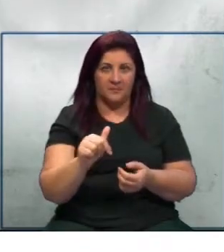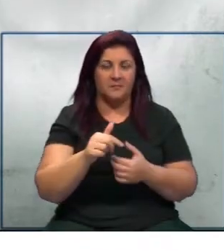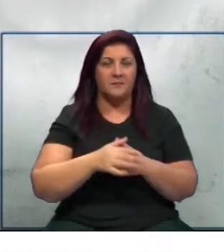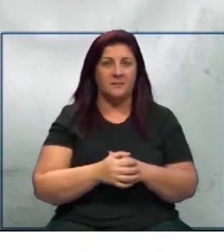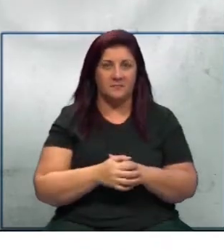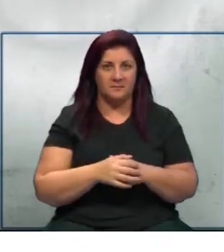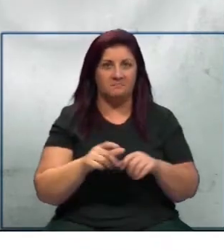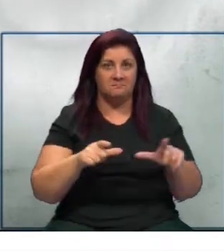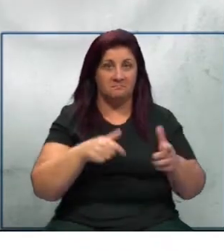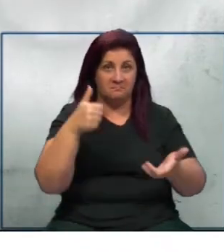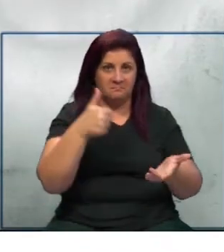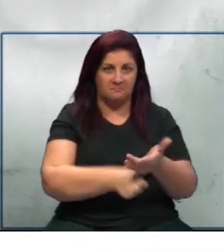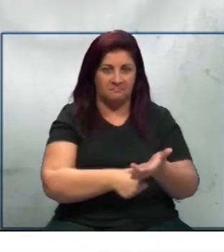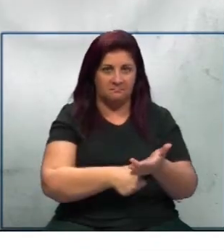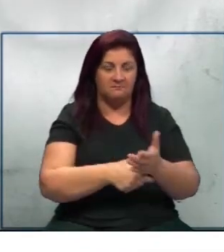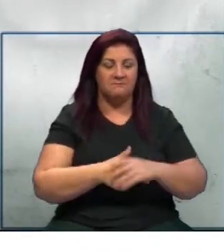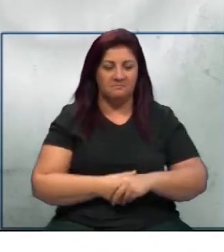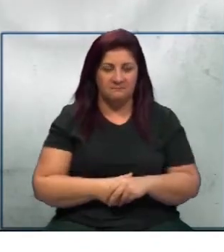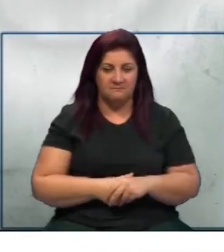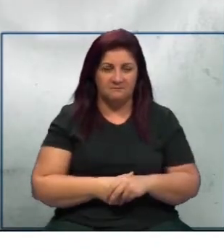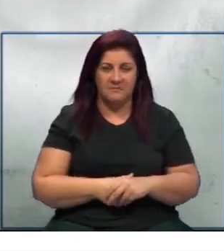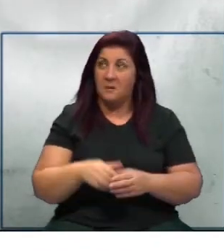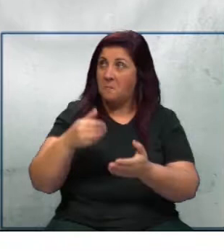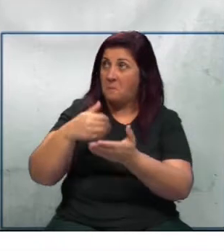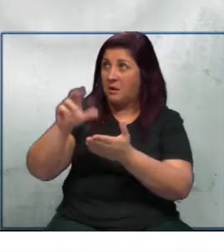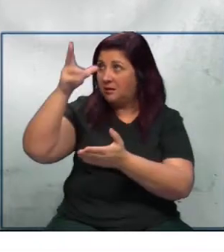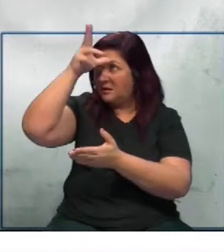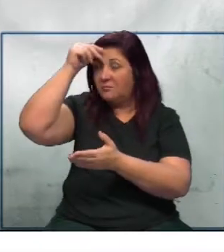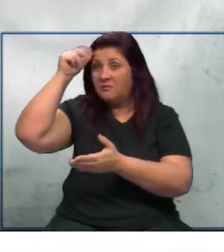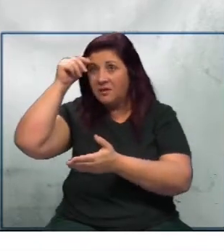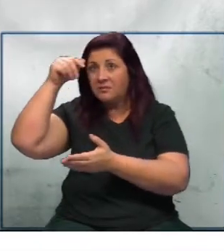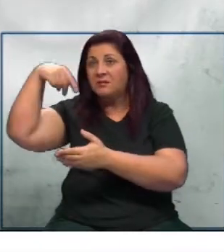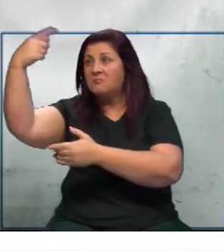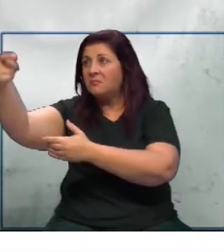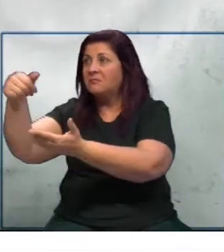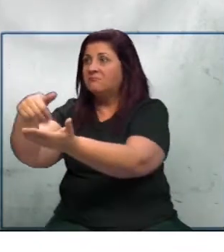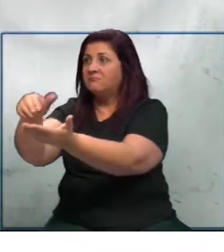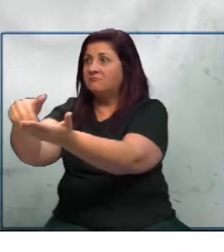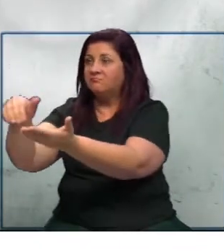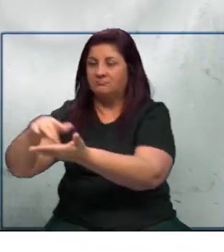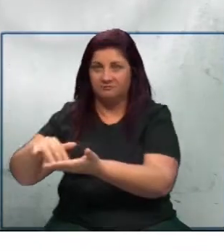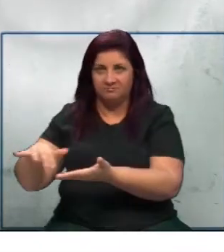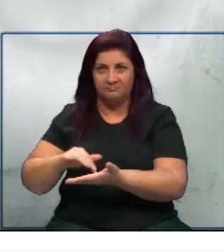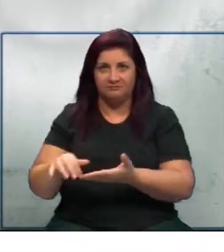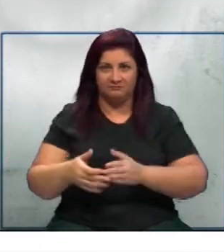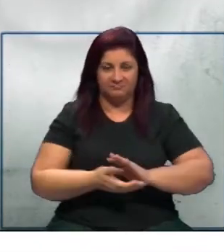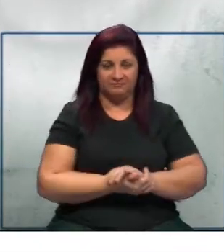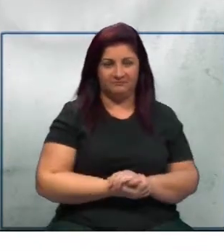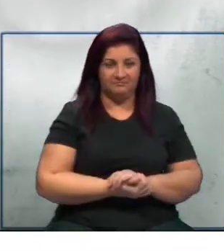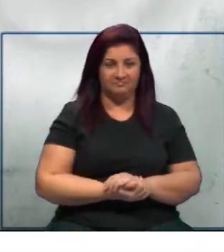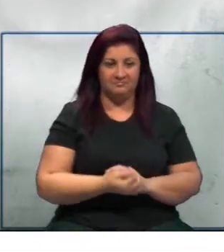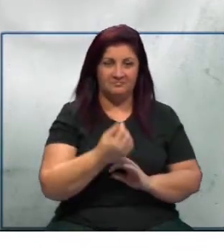1.257 ofício. Manda para o prefeito e o prefeito manda para a secretaria. Isso aí foi